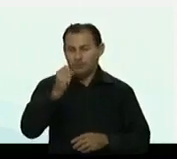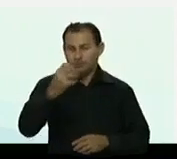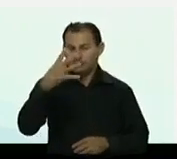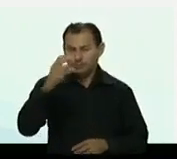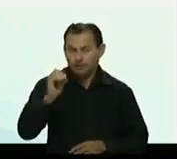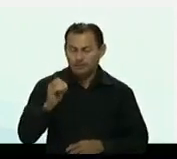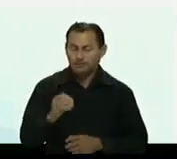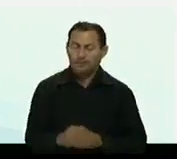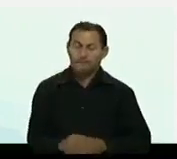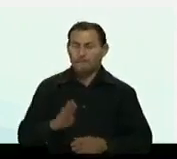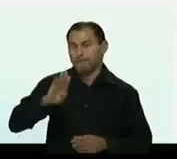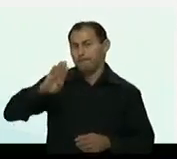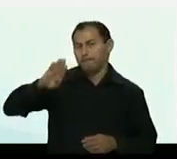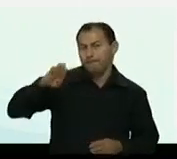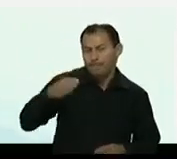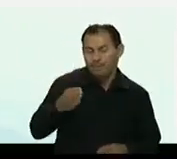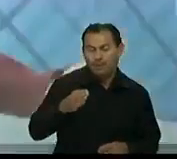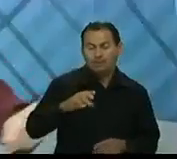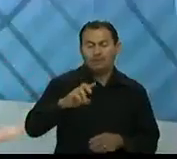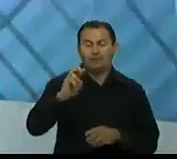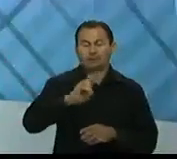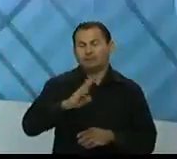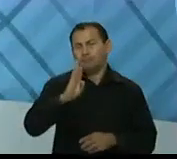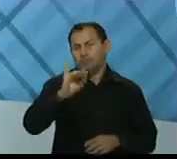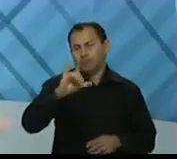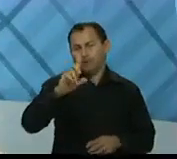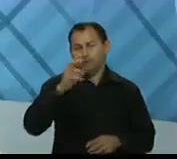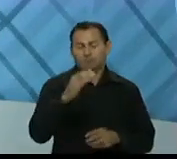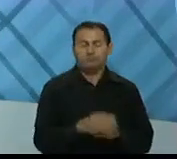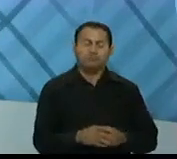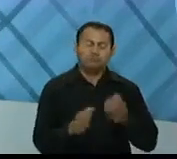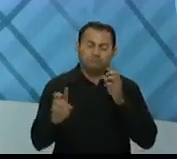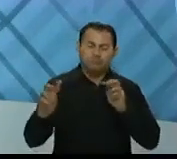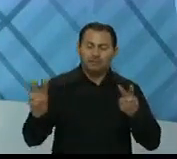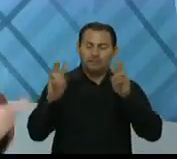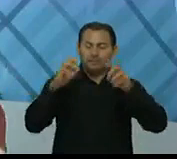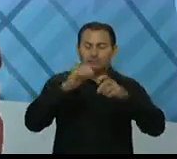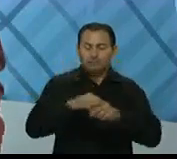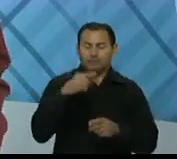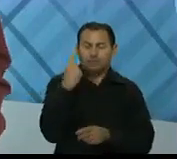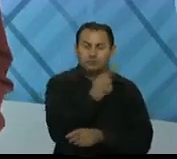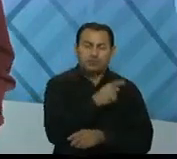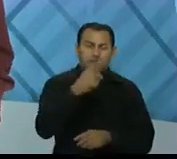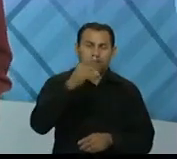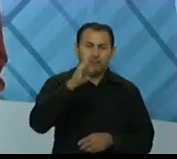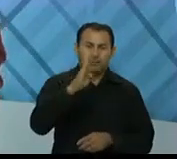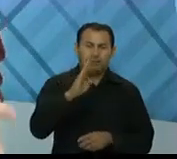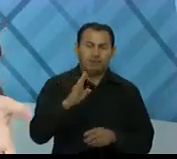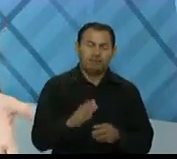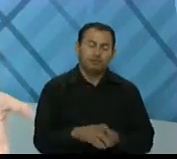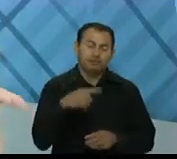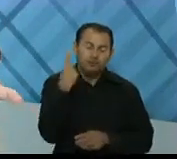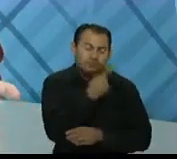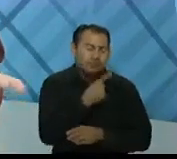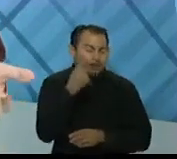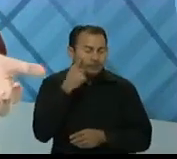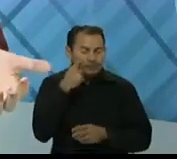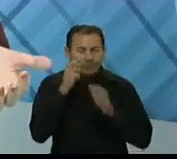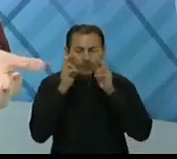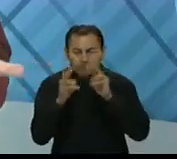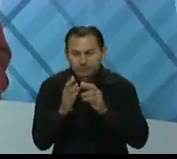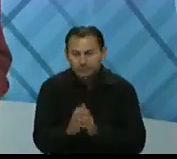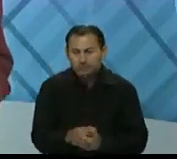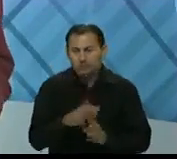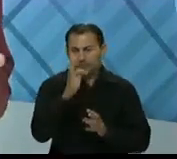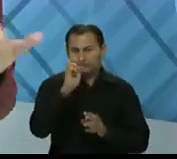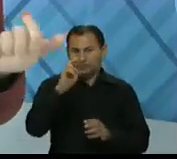1.840 bilhões. Então, nós temos este valor aqui com relação ao nosso PIB. Agora, nós vimos as situações